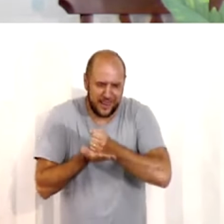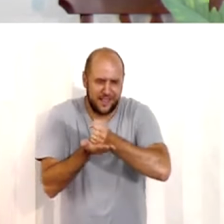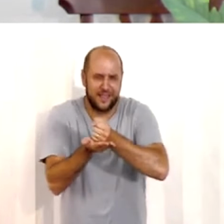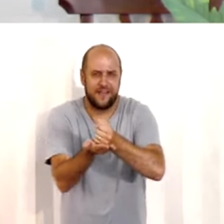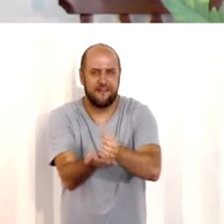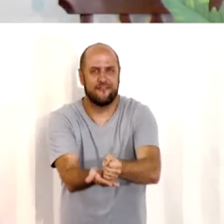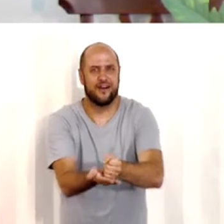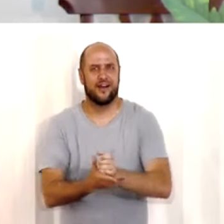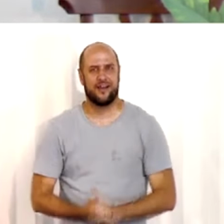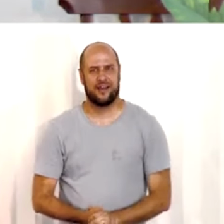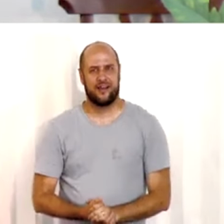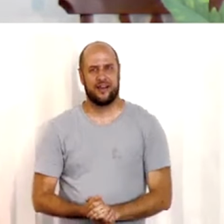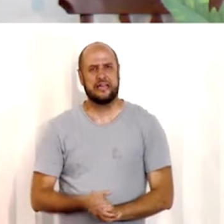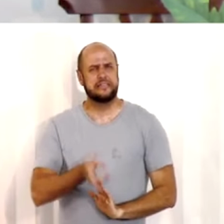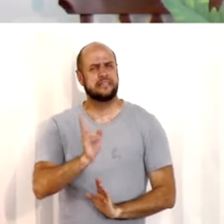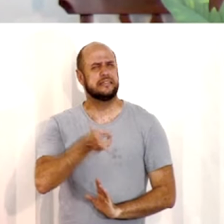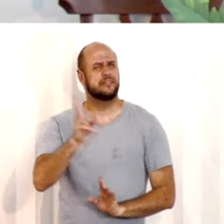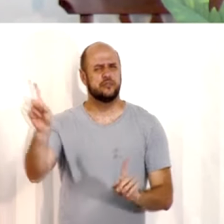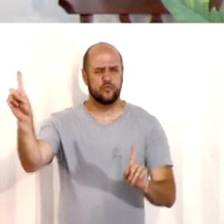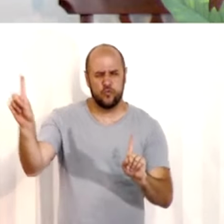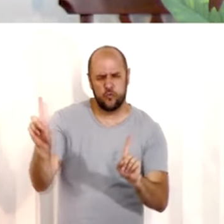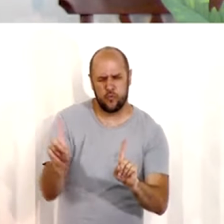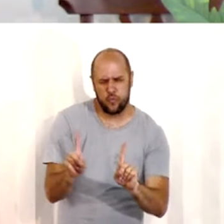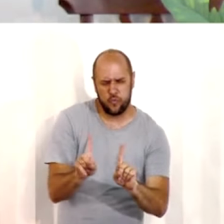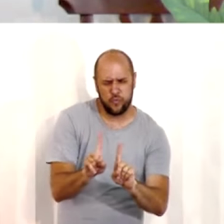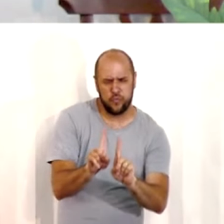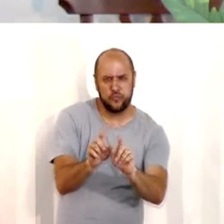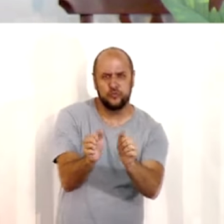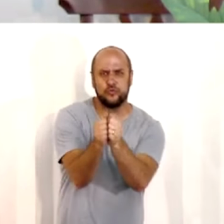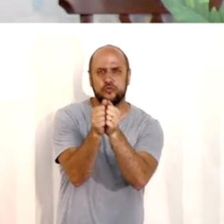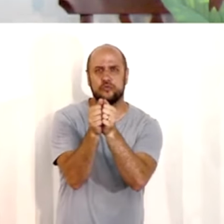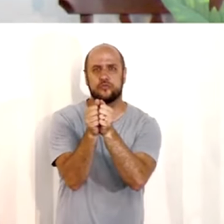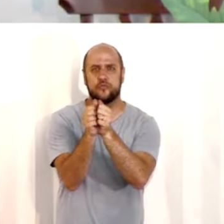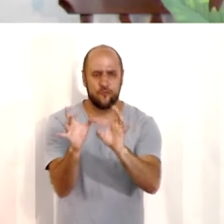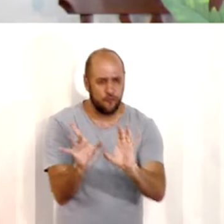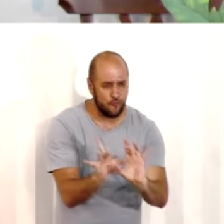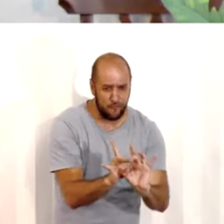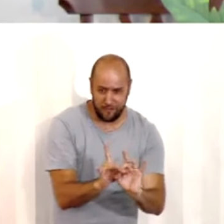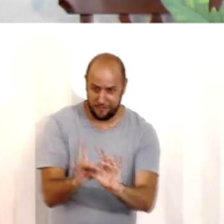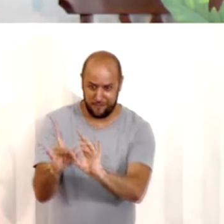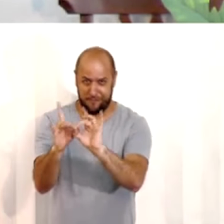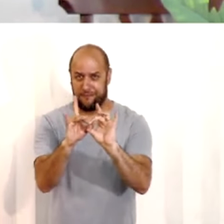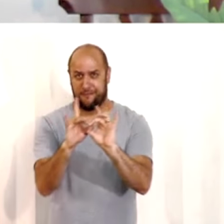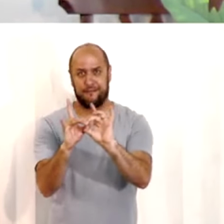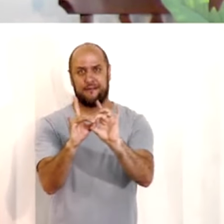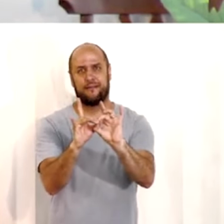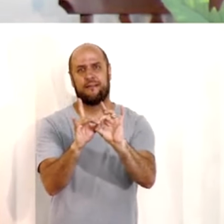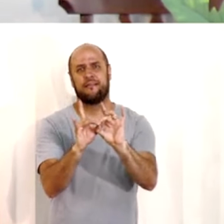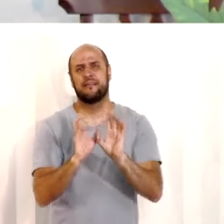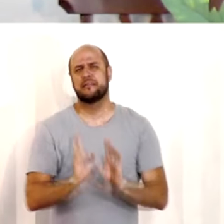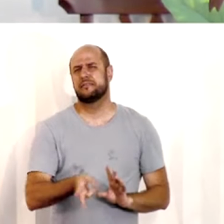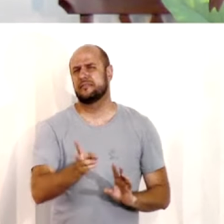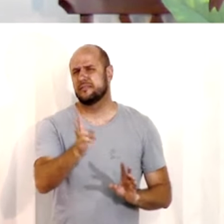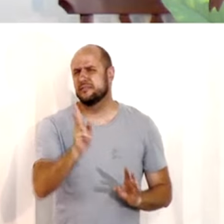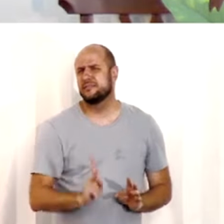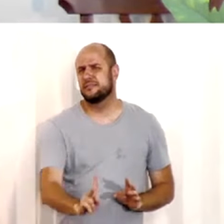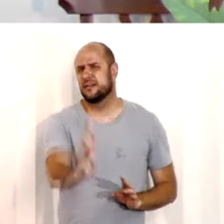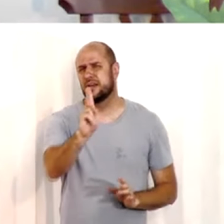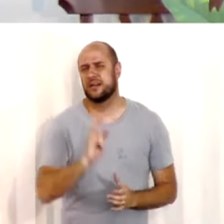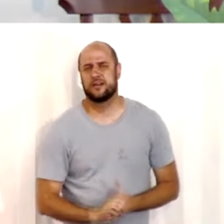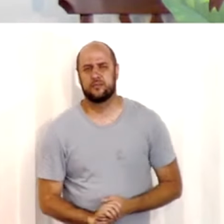eu não me aparto dos meus filhos, nada separa os meus filhos de mim, porque é o Senhor que está fazendo isso. E